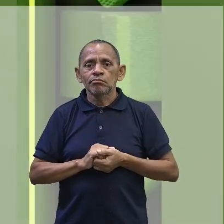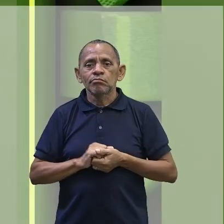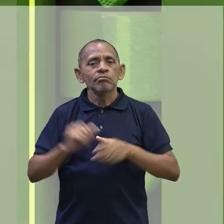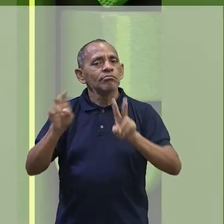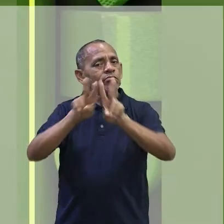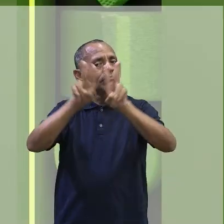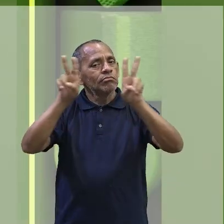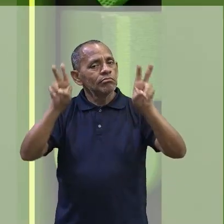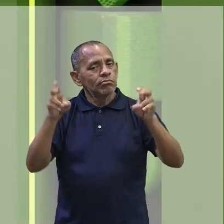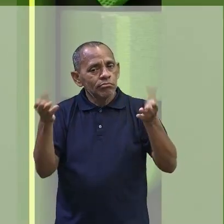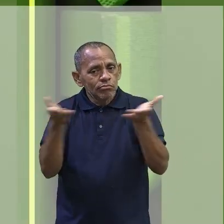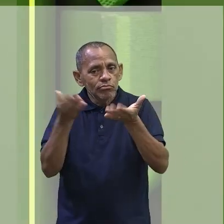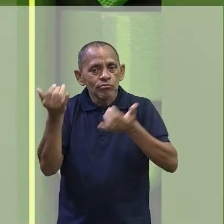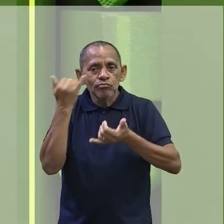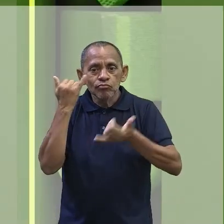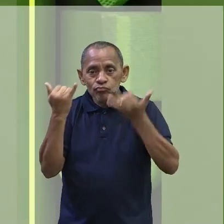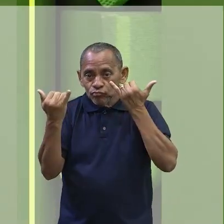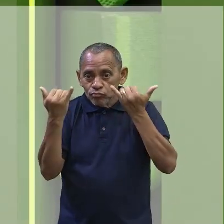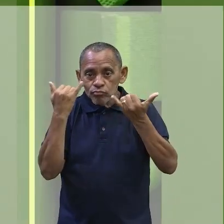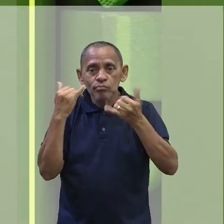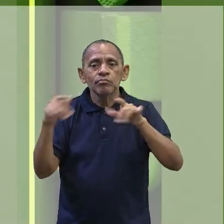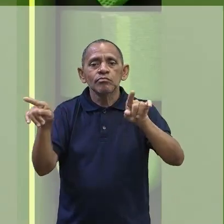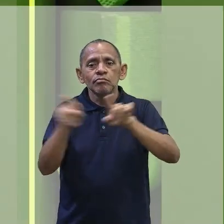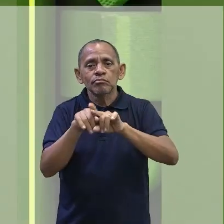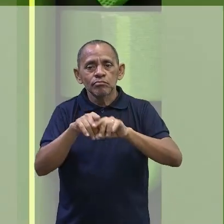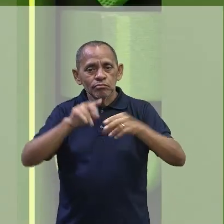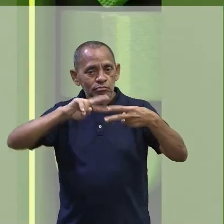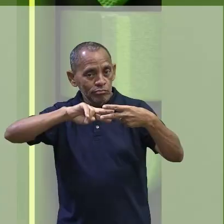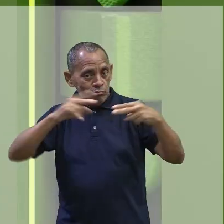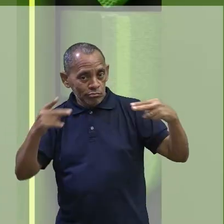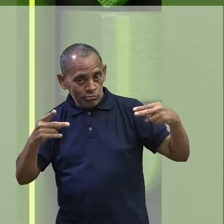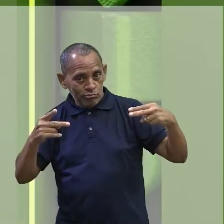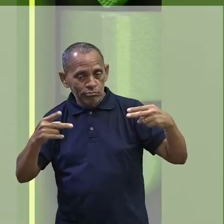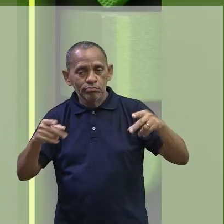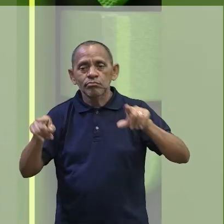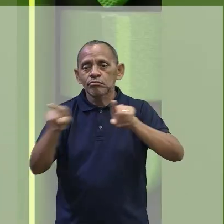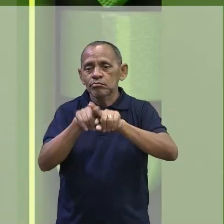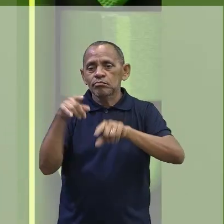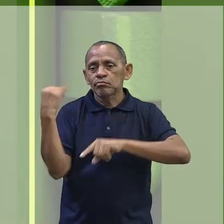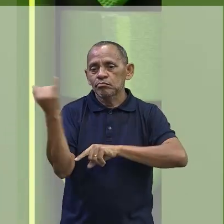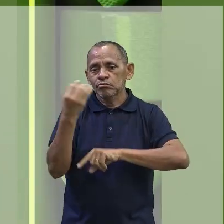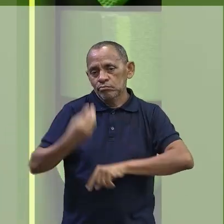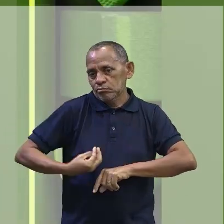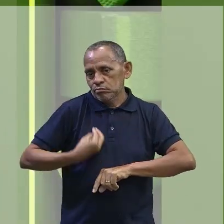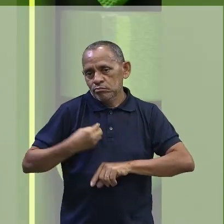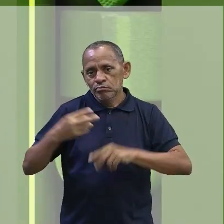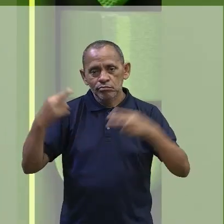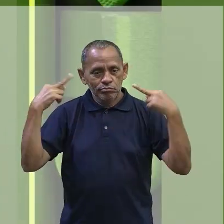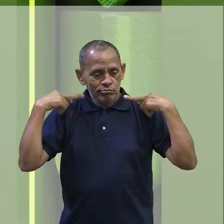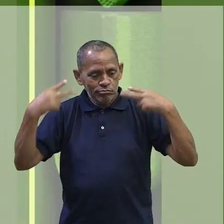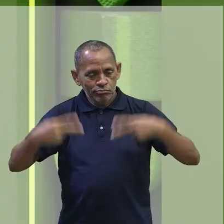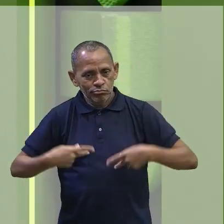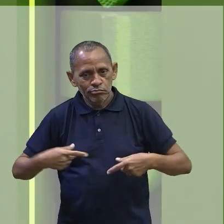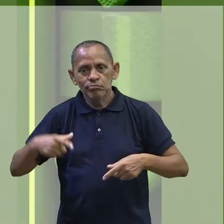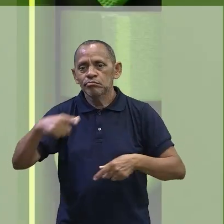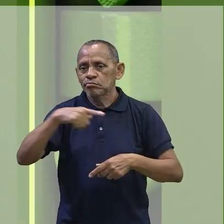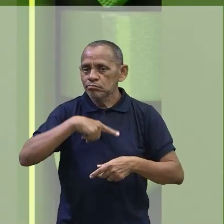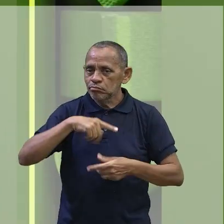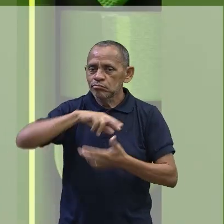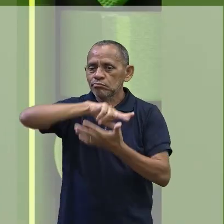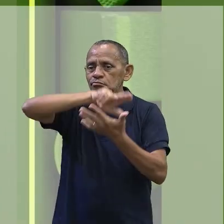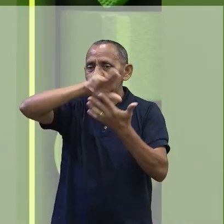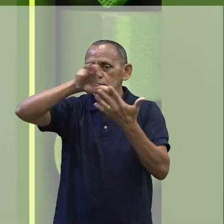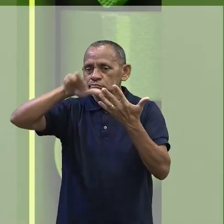essa informação genética, que é tão importante para a nossa vida. E saibam, nós temos milhões de células no